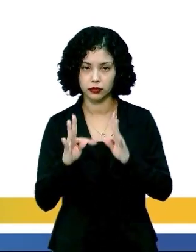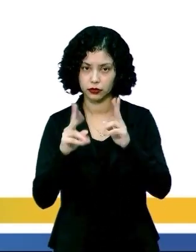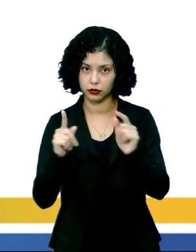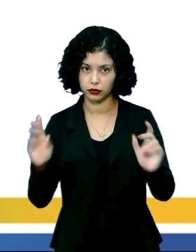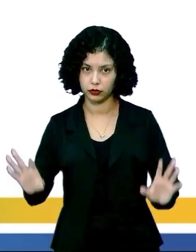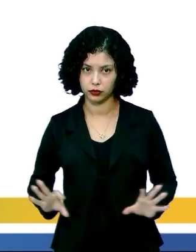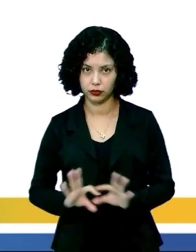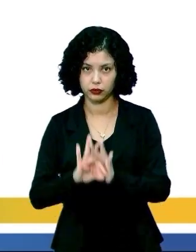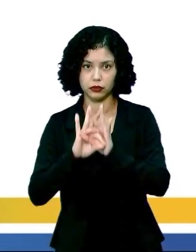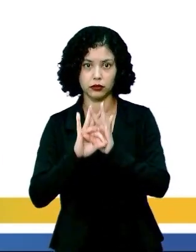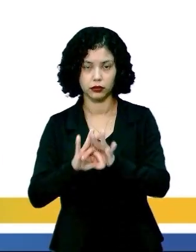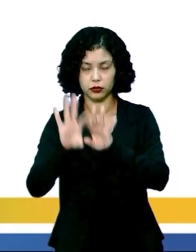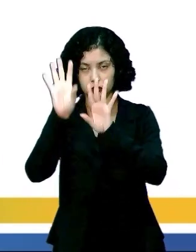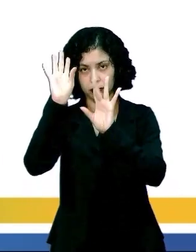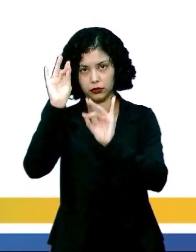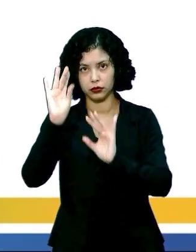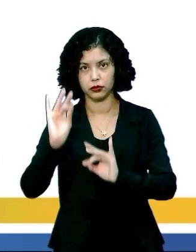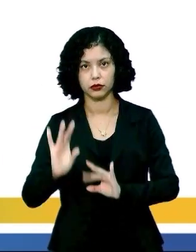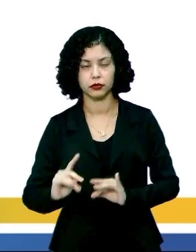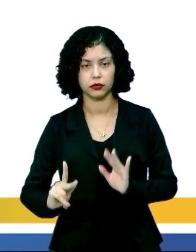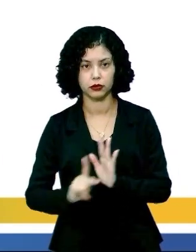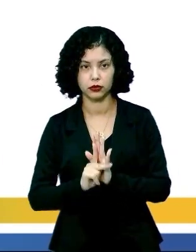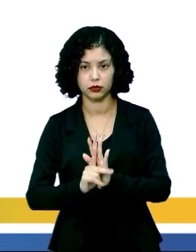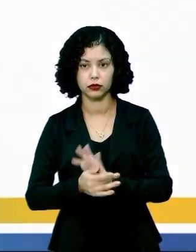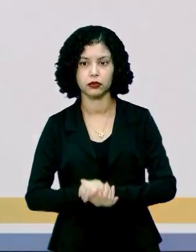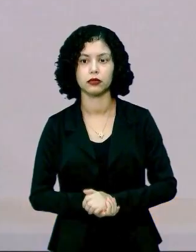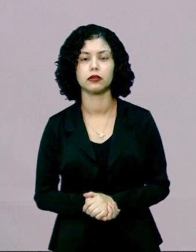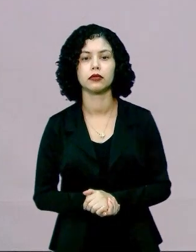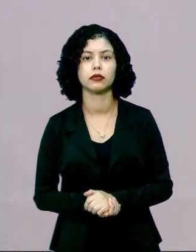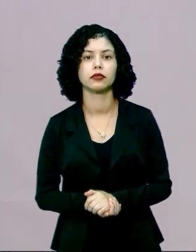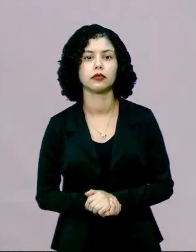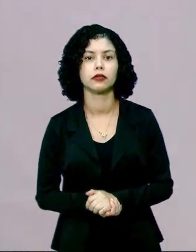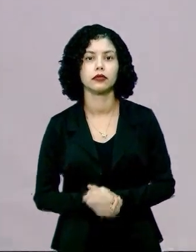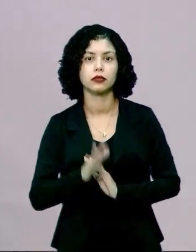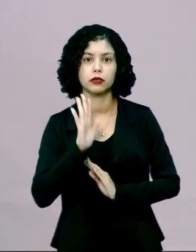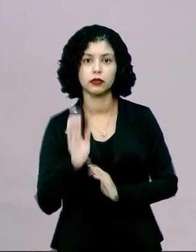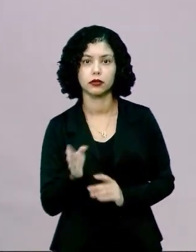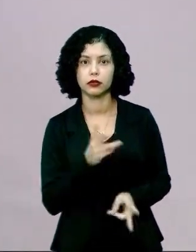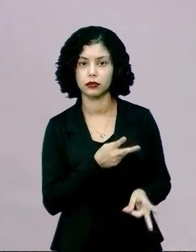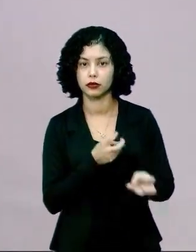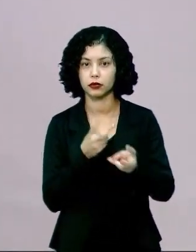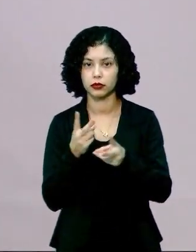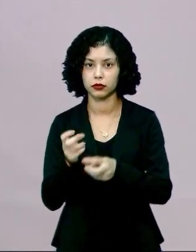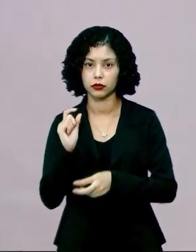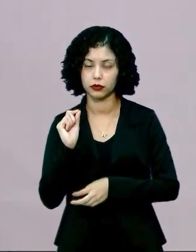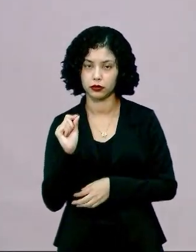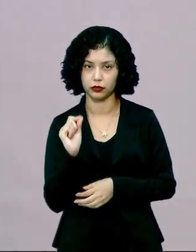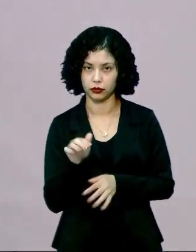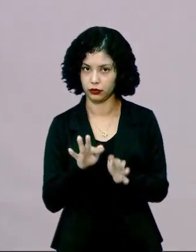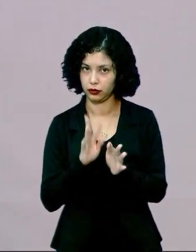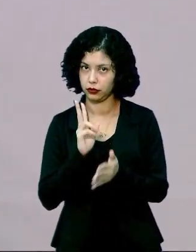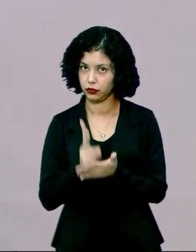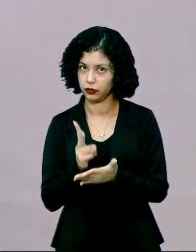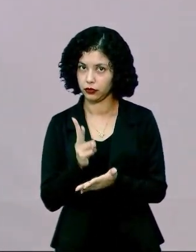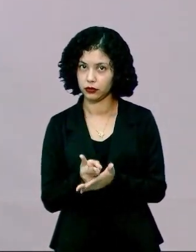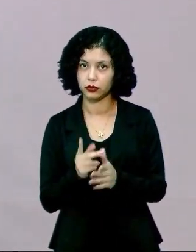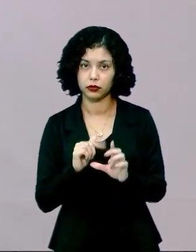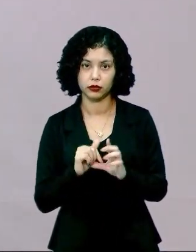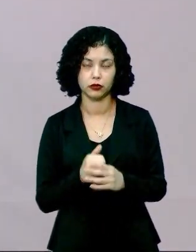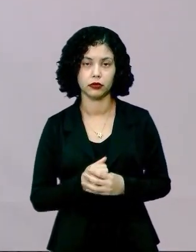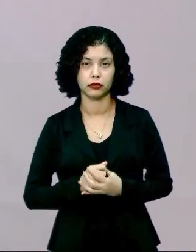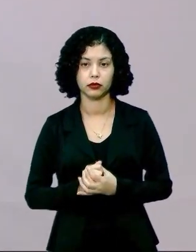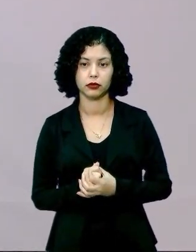estão ligados, cada um no seu. Então aí a gente já pode observar sempre o